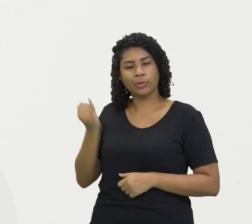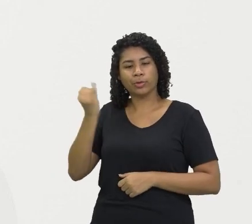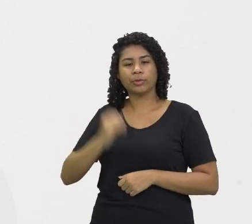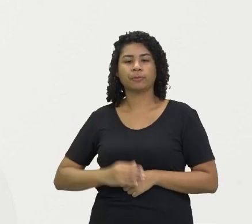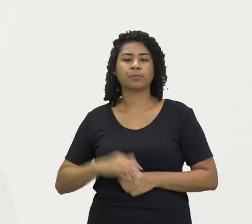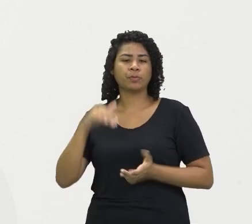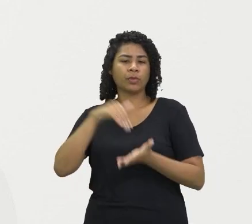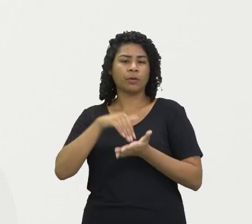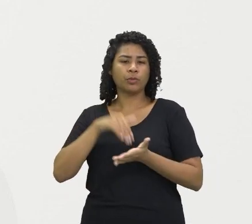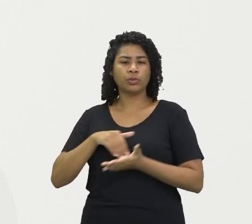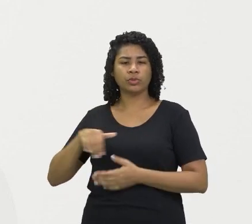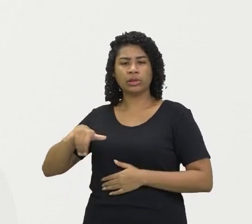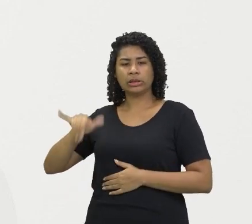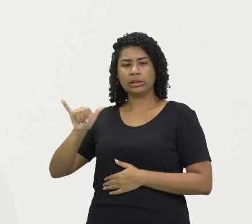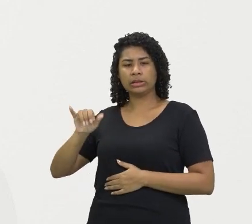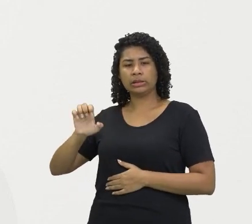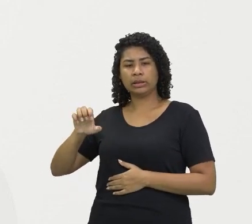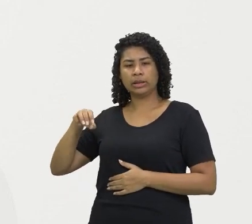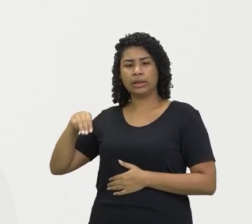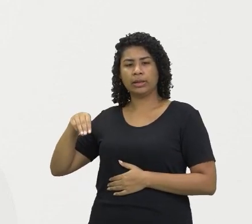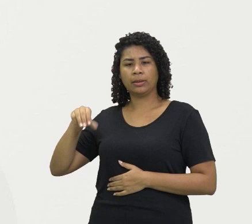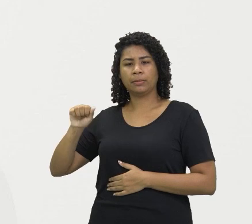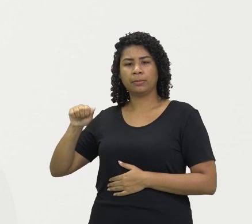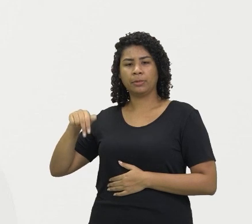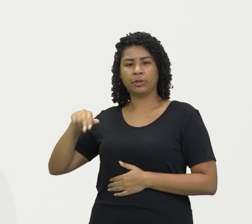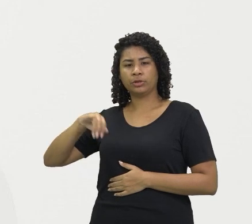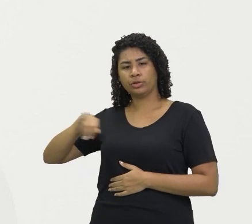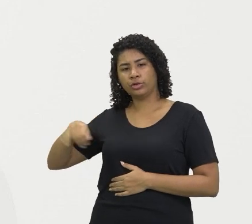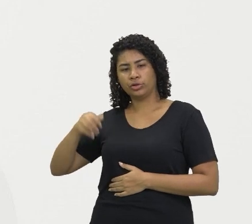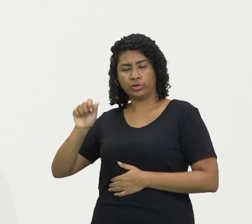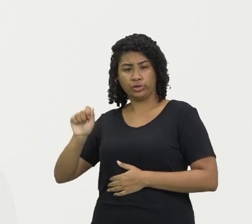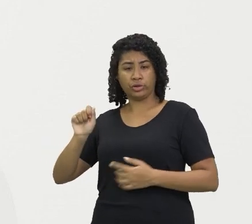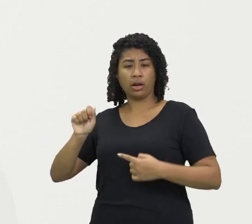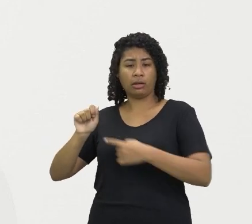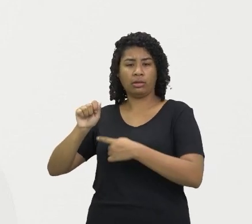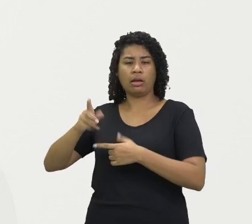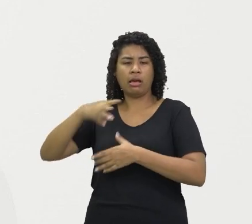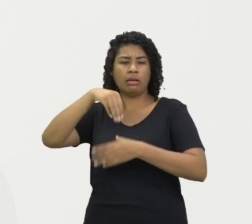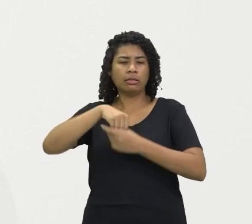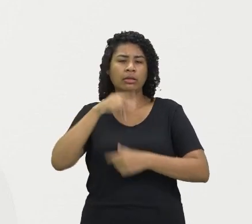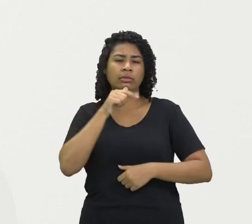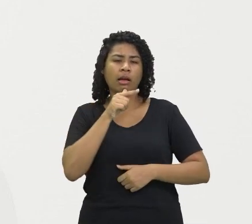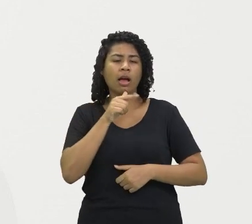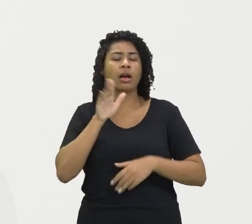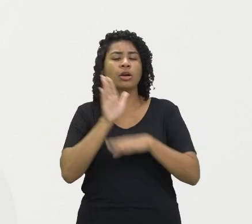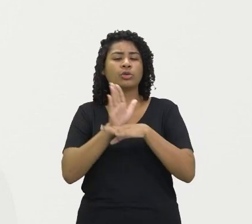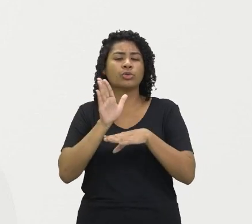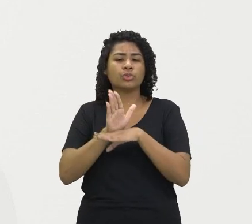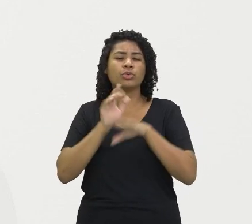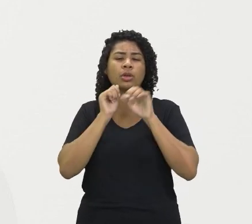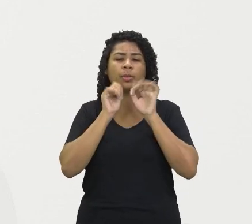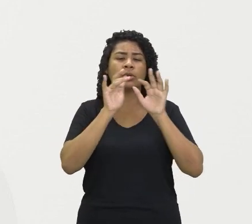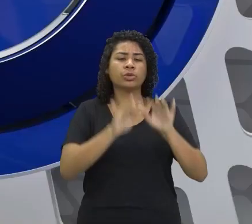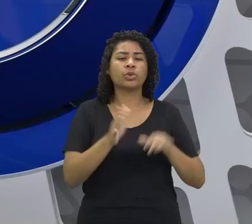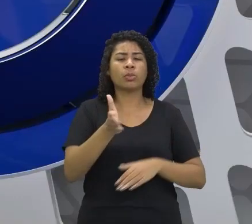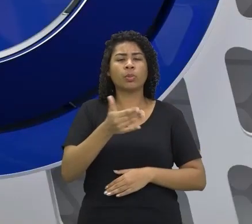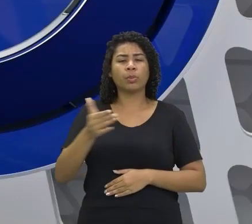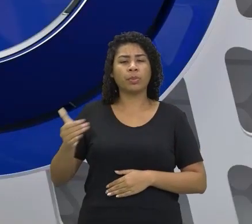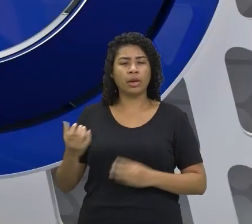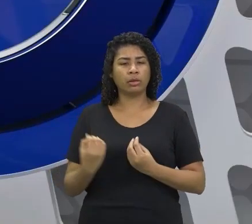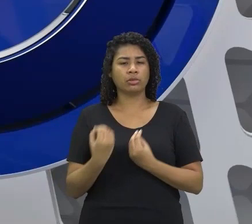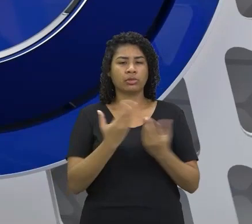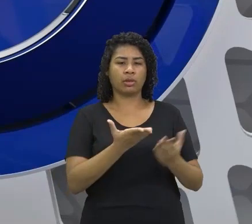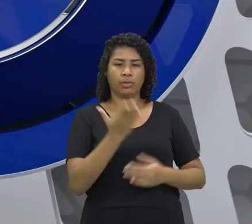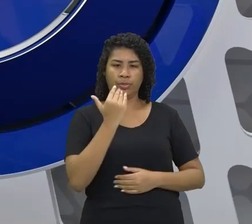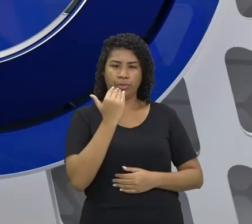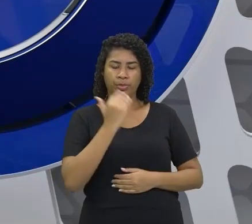Iemanjá, dentro das águas, responde com o bem. Então, se a gente olhar esses oriquis aqui, são exemplos de oração que são feitos